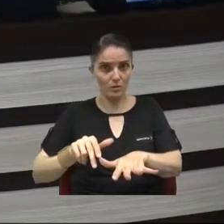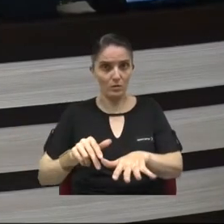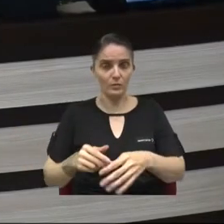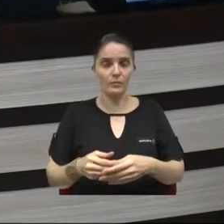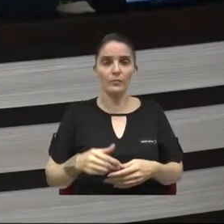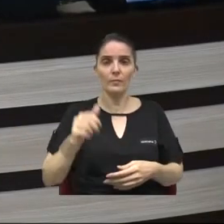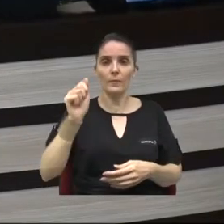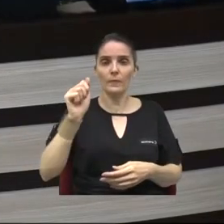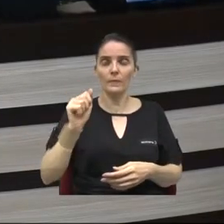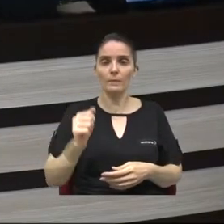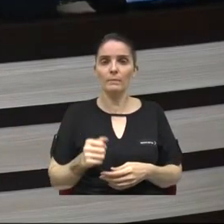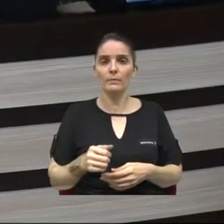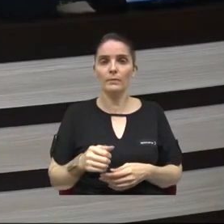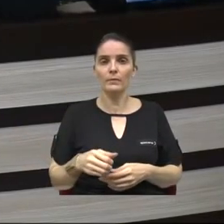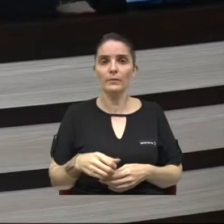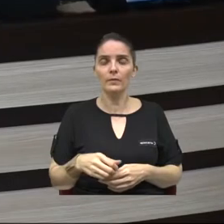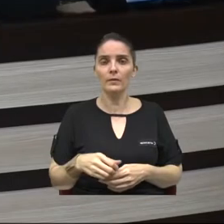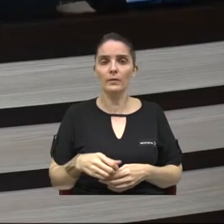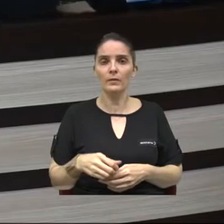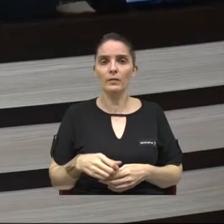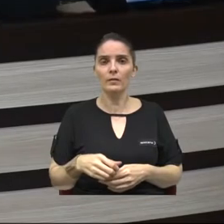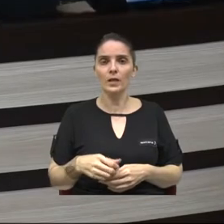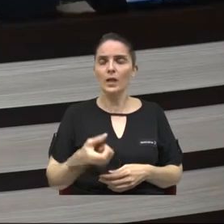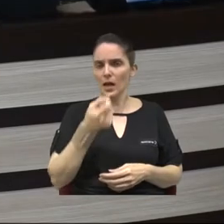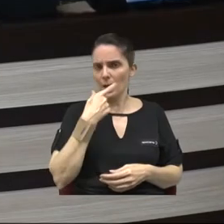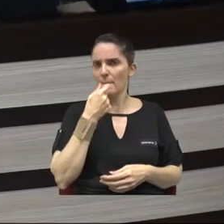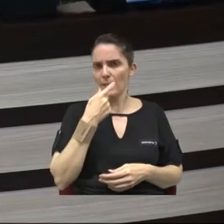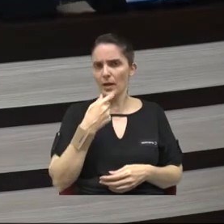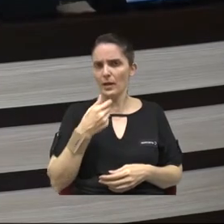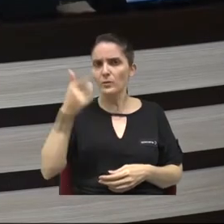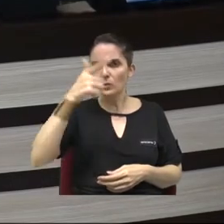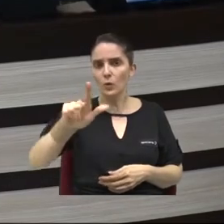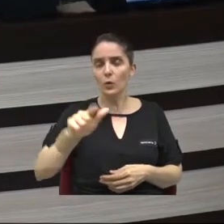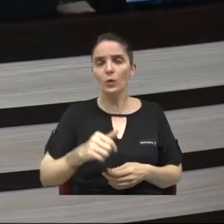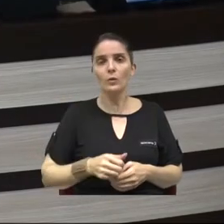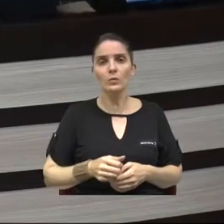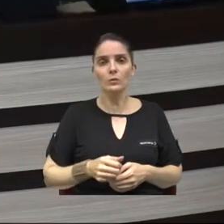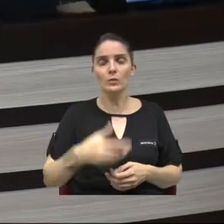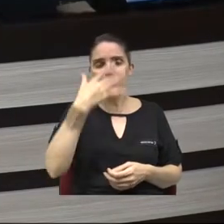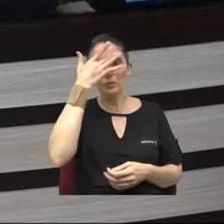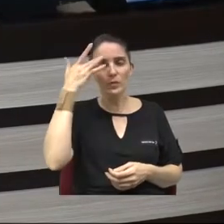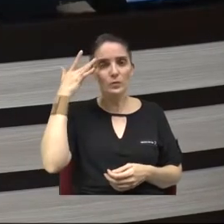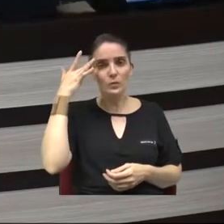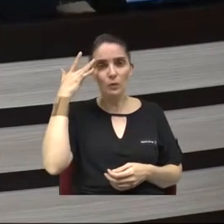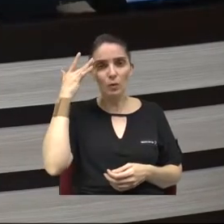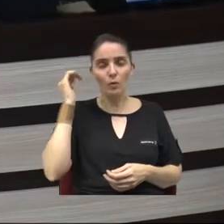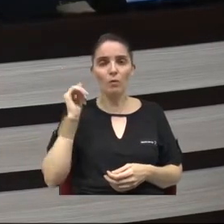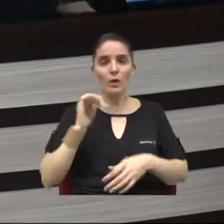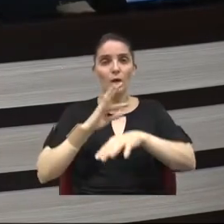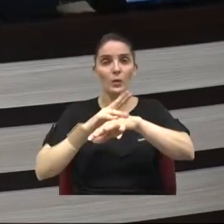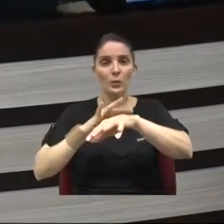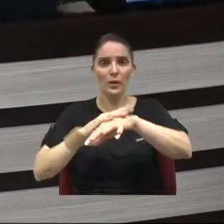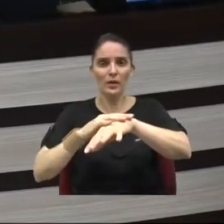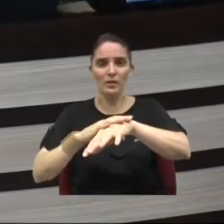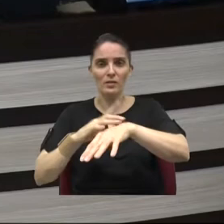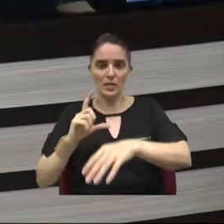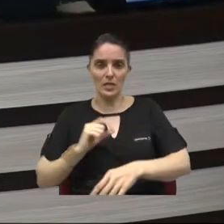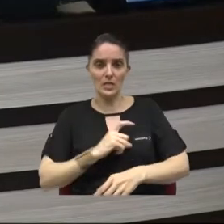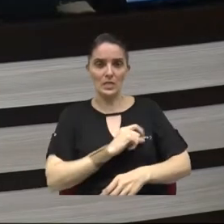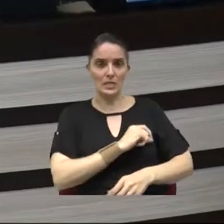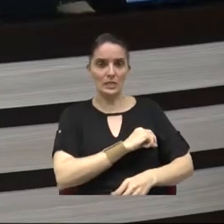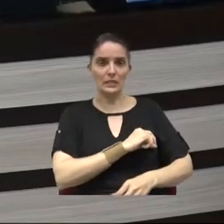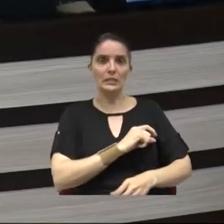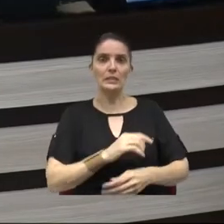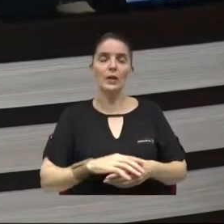anti-estrógeno, que é justamente para melhorar a testosterona. Alguns, inclusive, são usados para pacientes com câncer de mama. Eu lembro muito bem isso, porque meu filho, ele